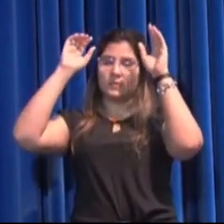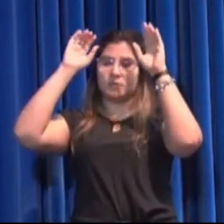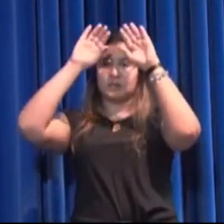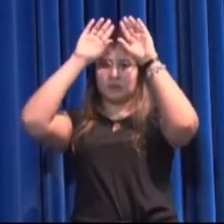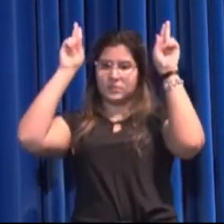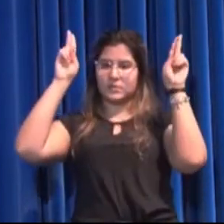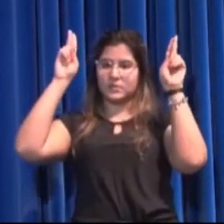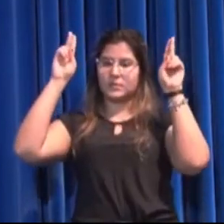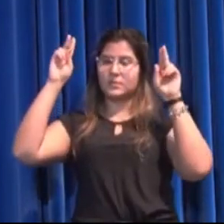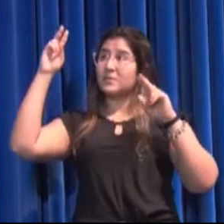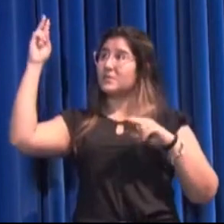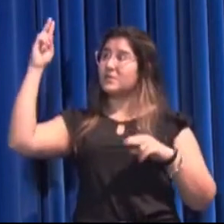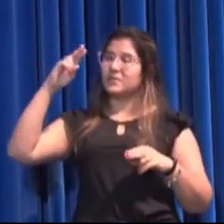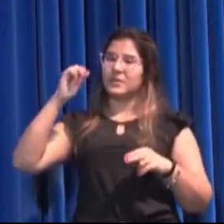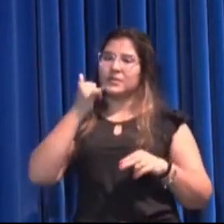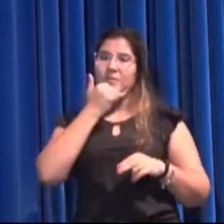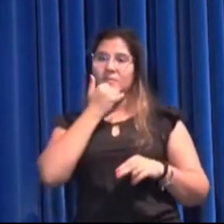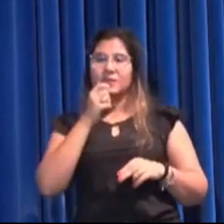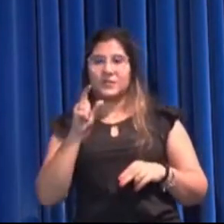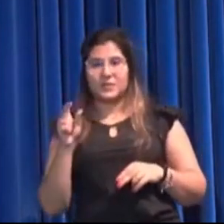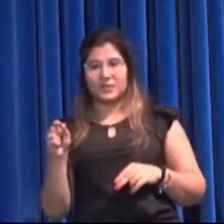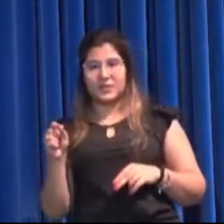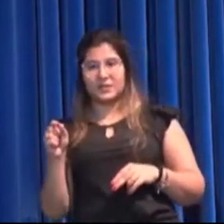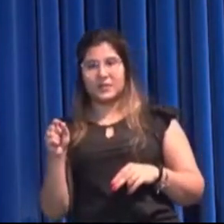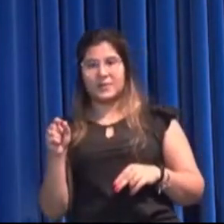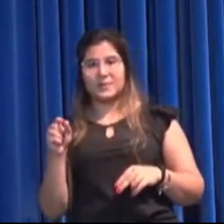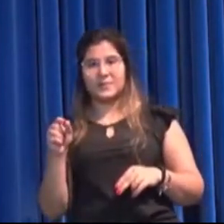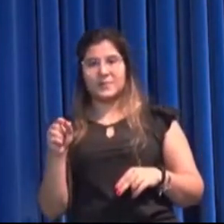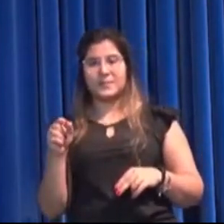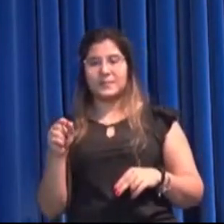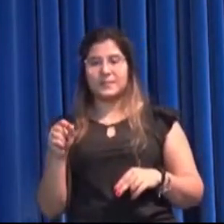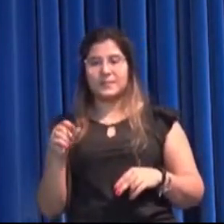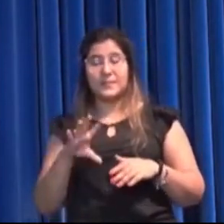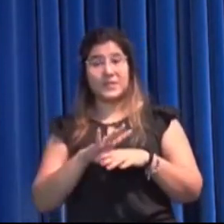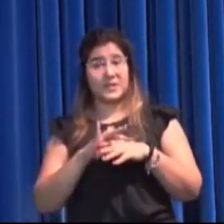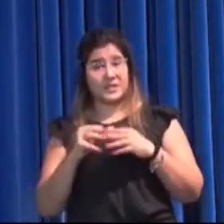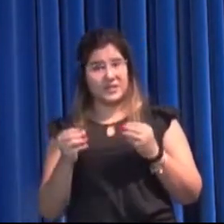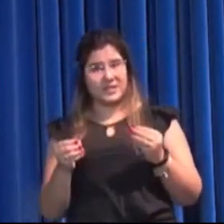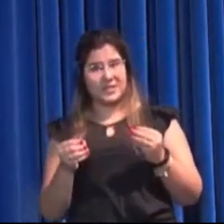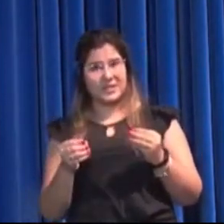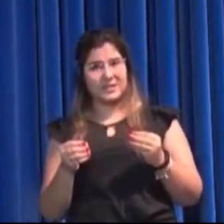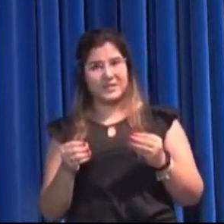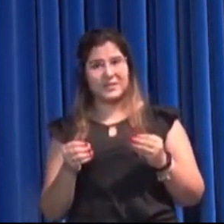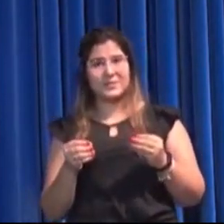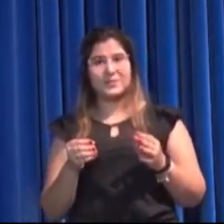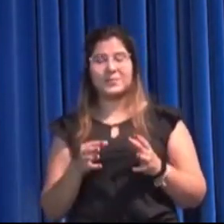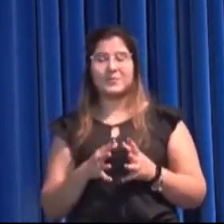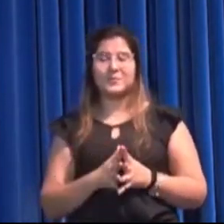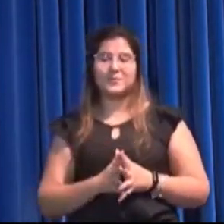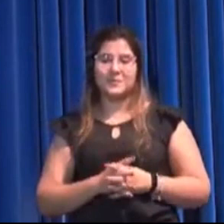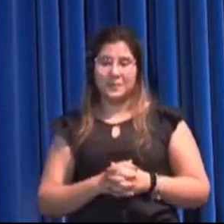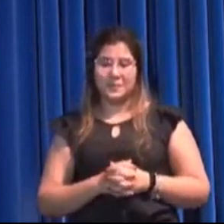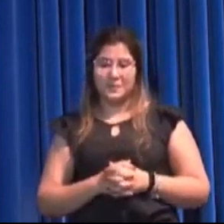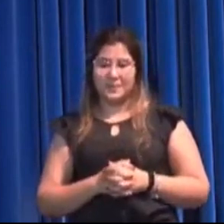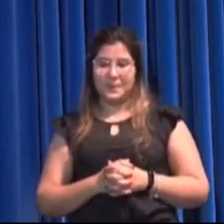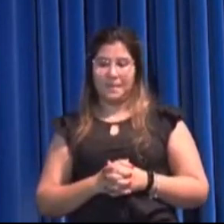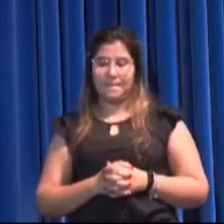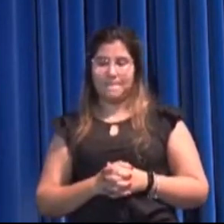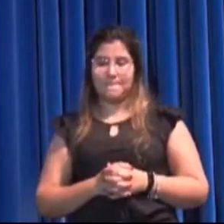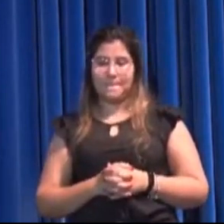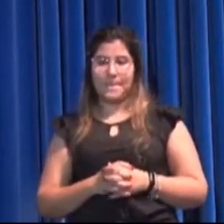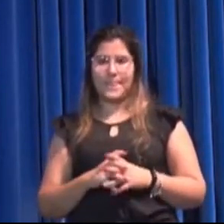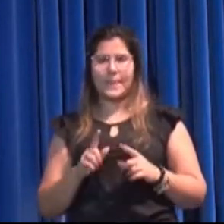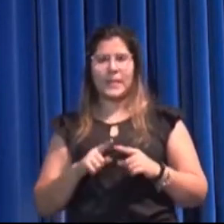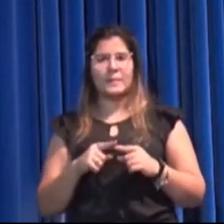pecados e sararei ou curarei a sua terra. Nós estamos